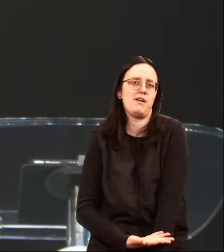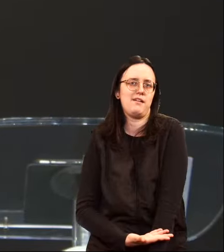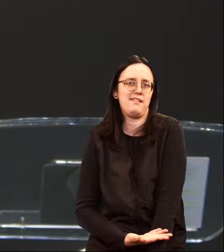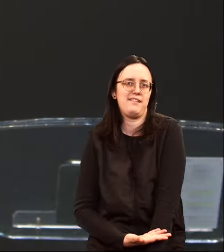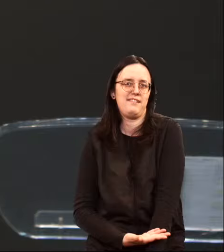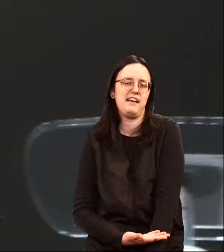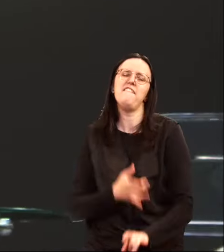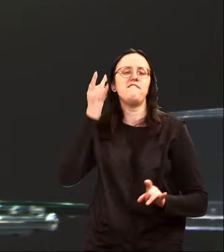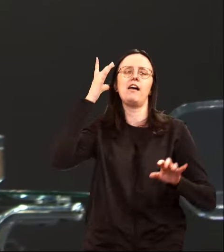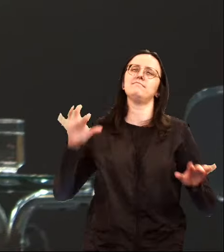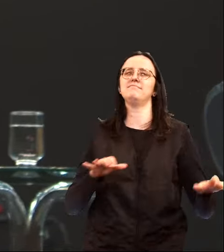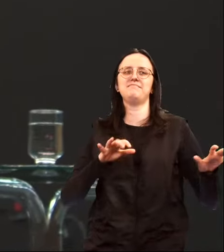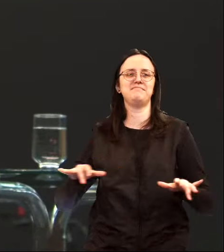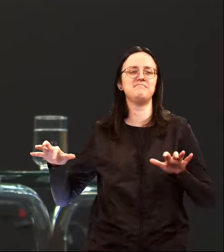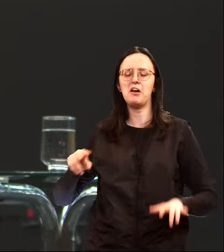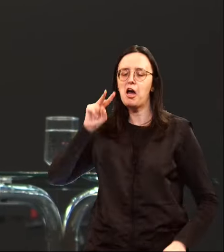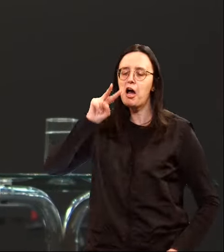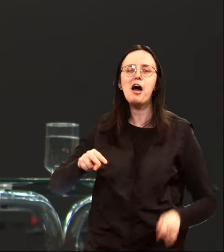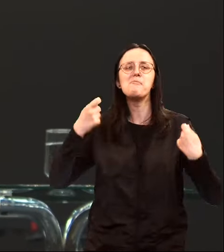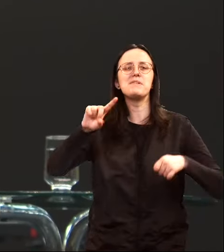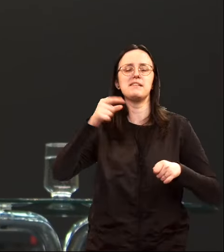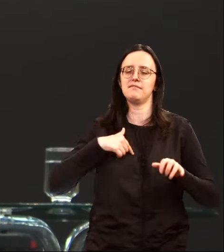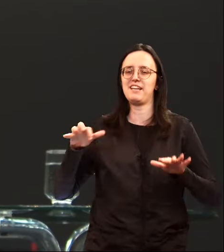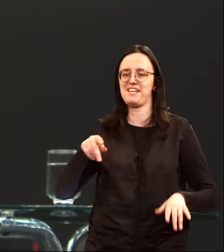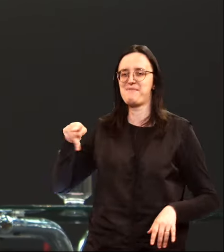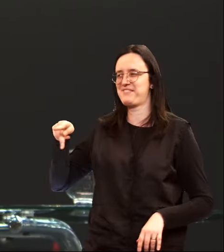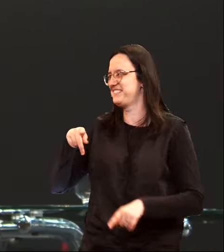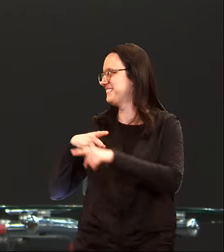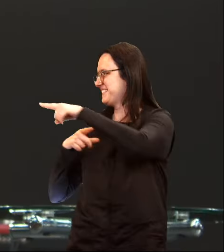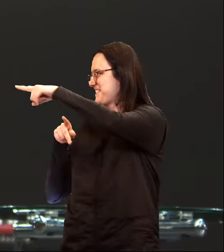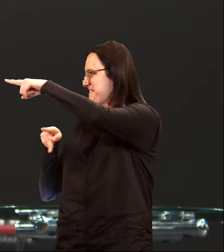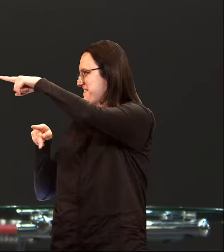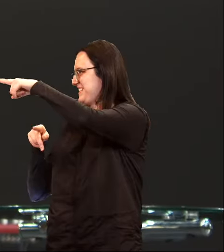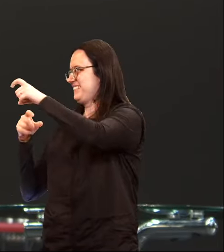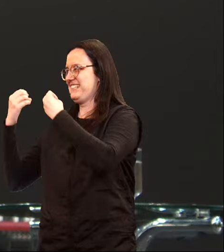penso mais, eu simplesmente toco. A minha professora Tia Cel está aí.